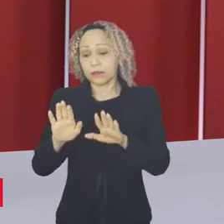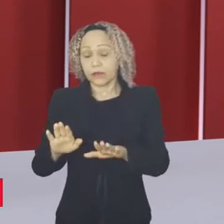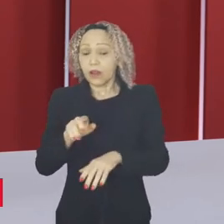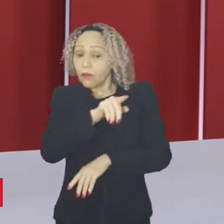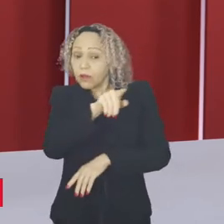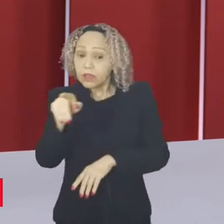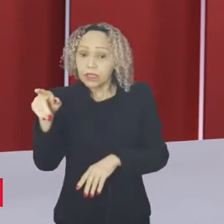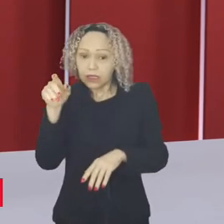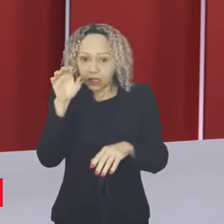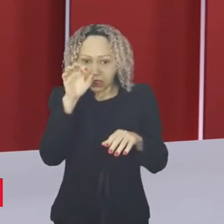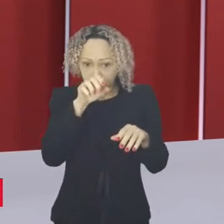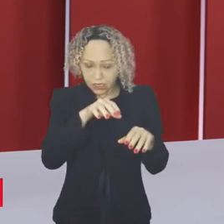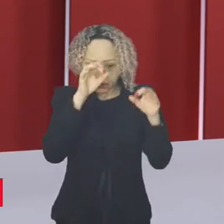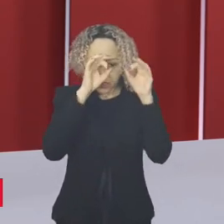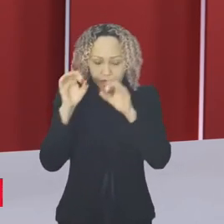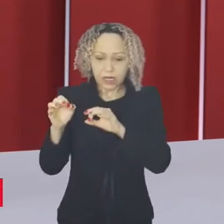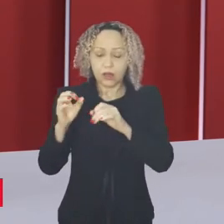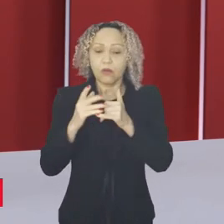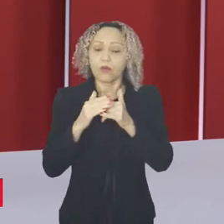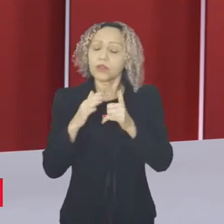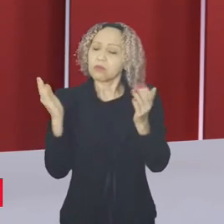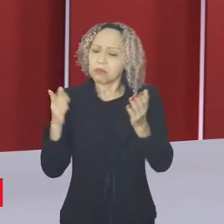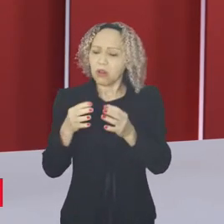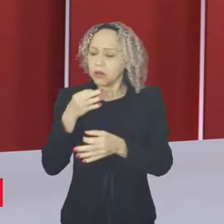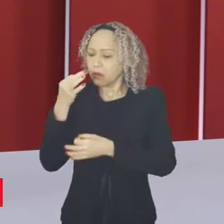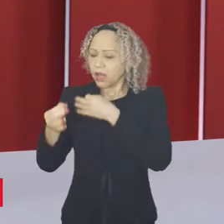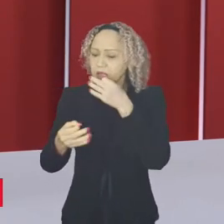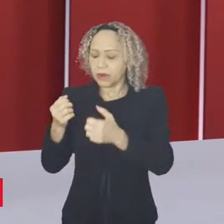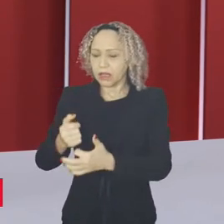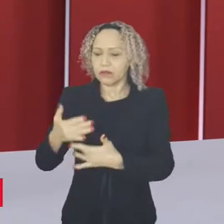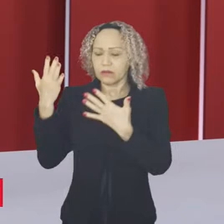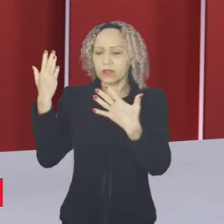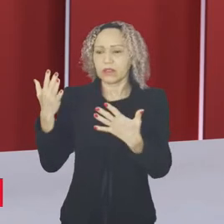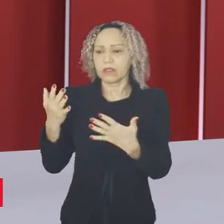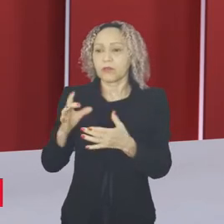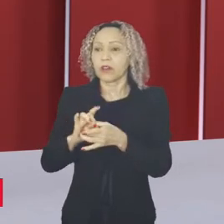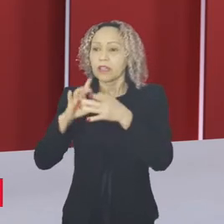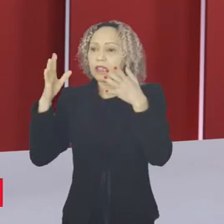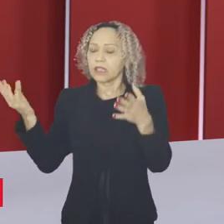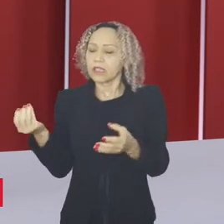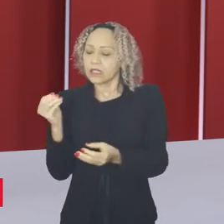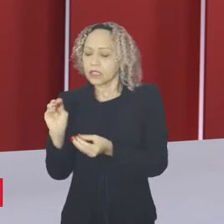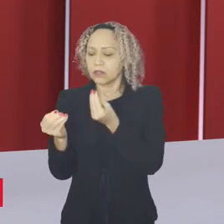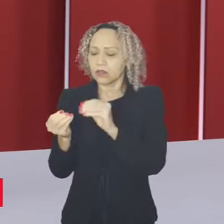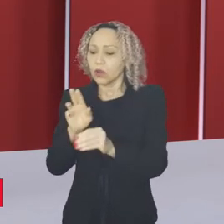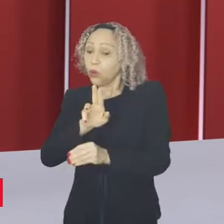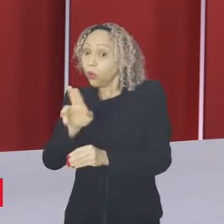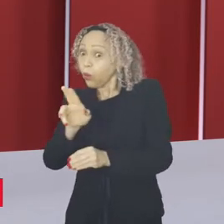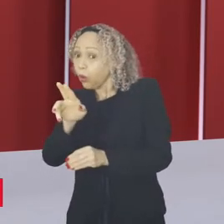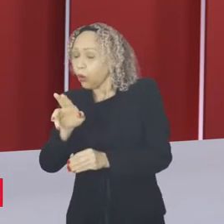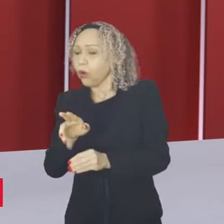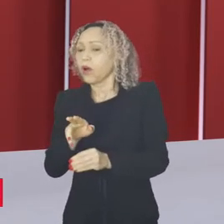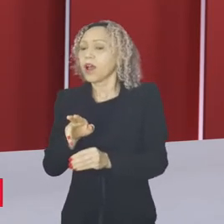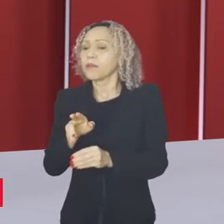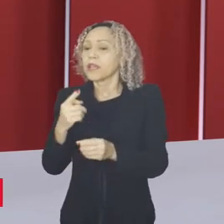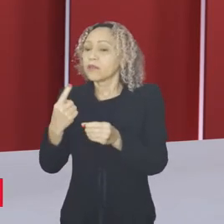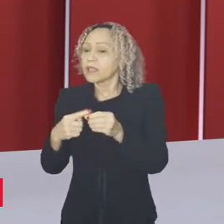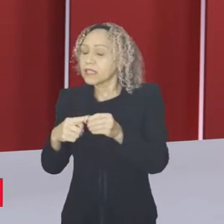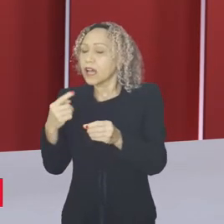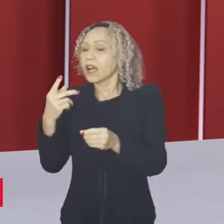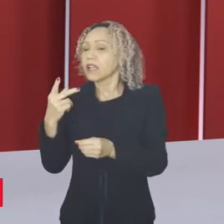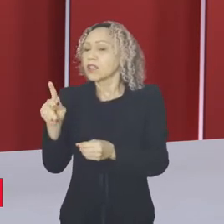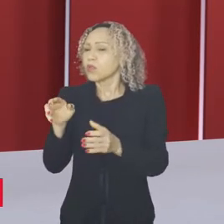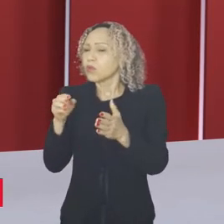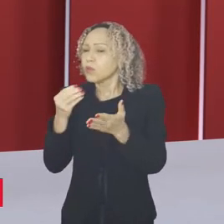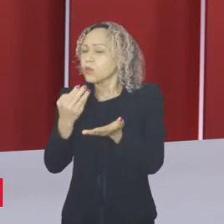pode participar ao vivo aqui no Chat Democracia, deixando o seu nome, o nome da sua cidade, deixando sua mensagem, a sua dúvida,